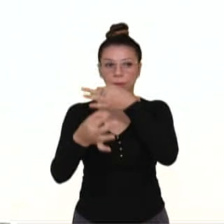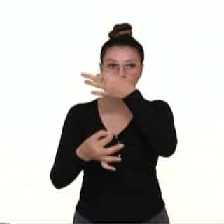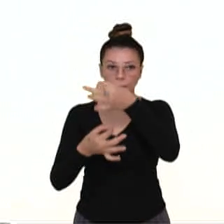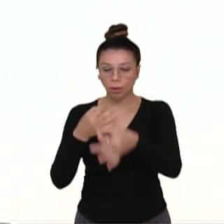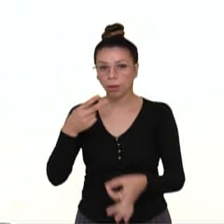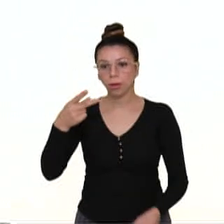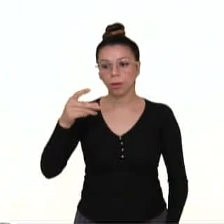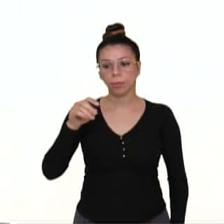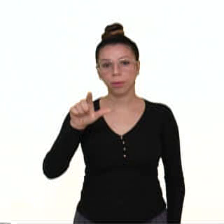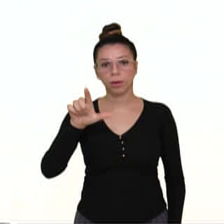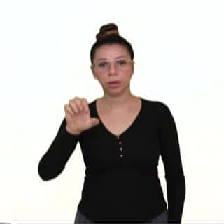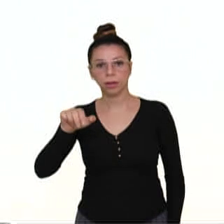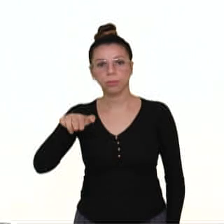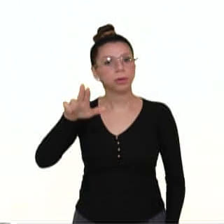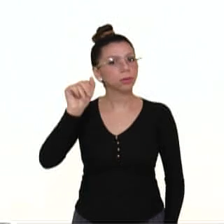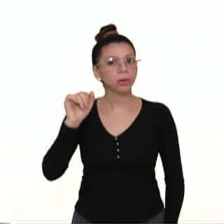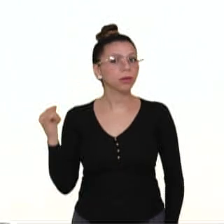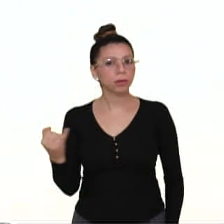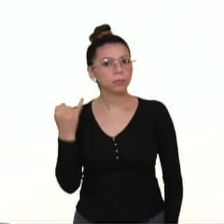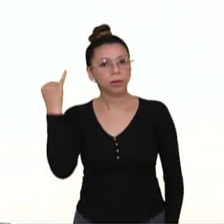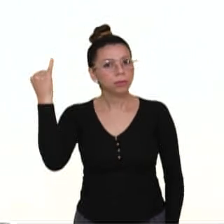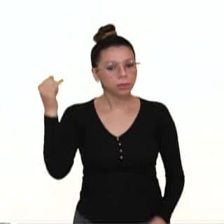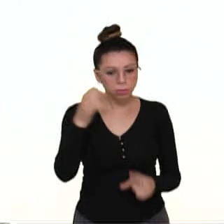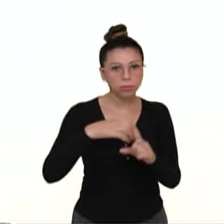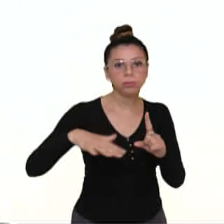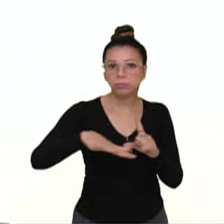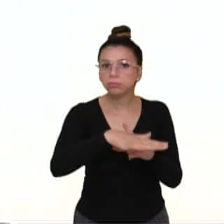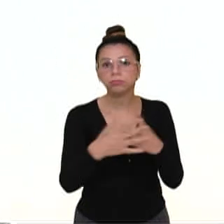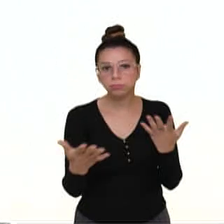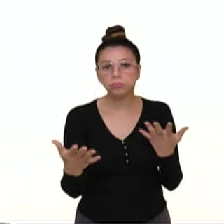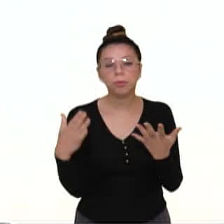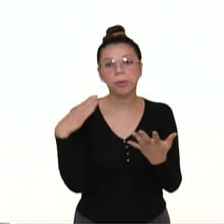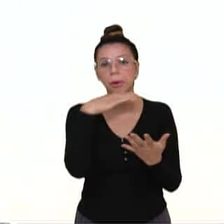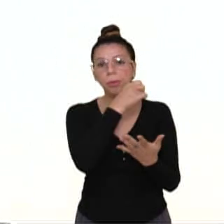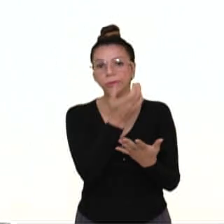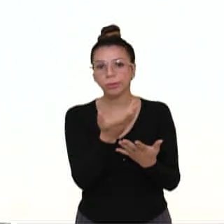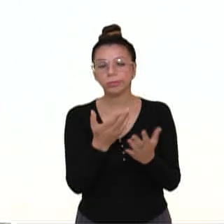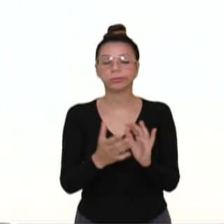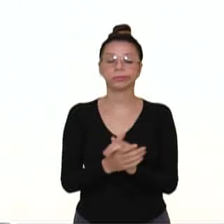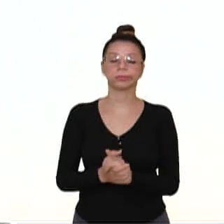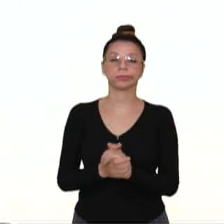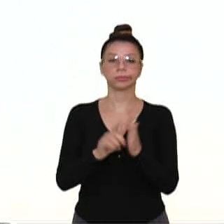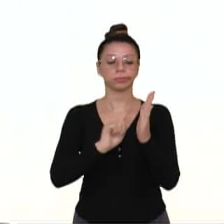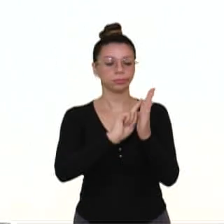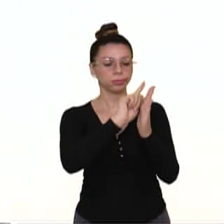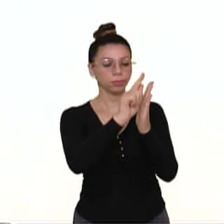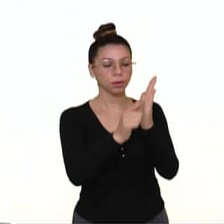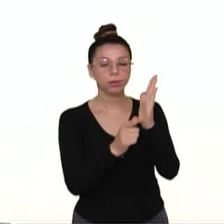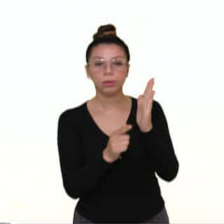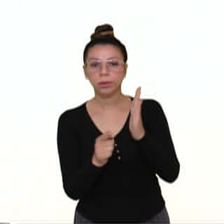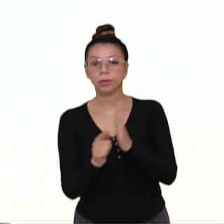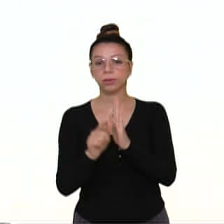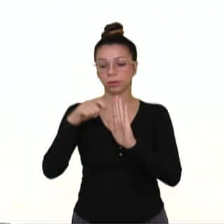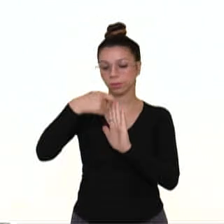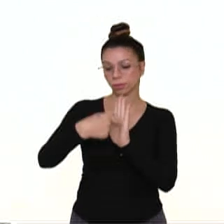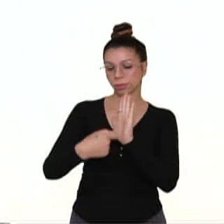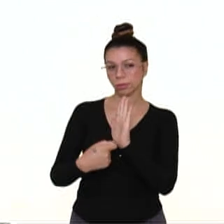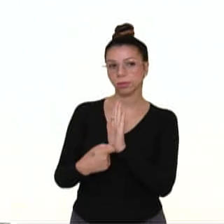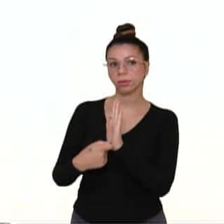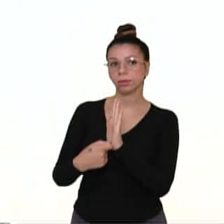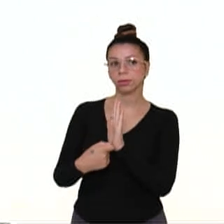polêmicos e de relevância social. Sim, claro. Próximo, é um gênero textual que pertence à esfera